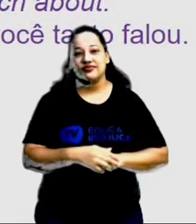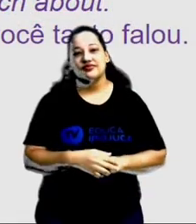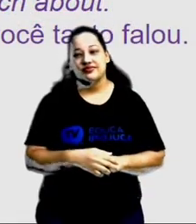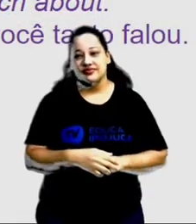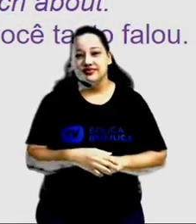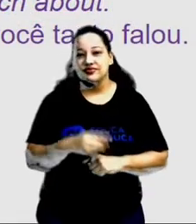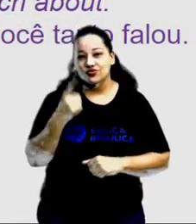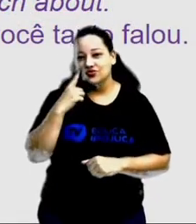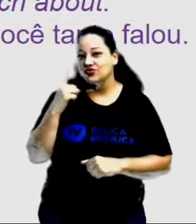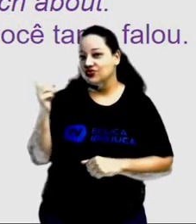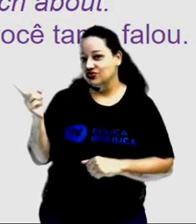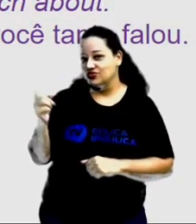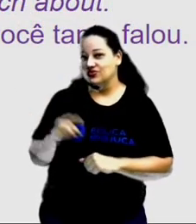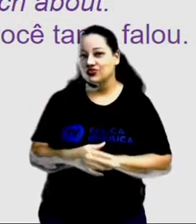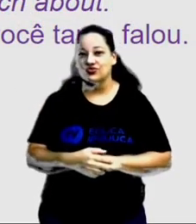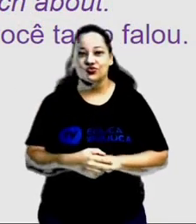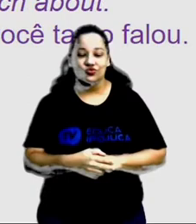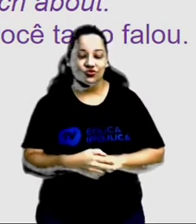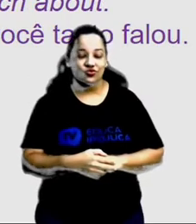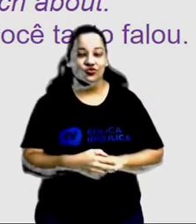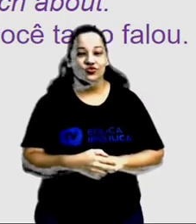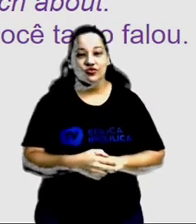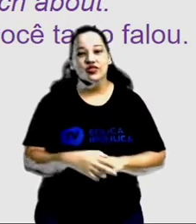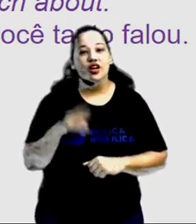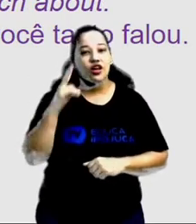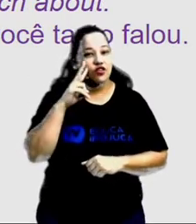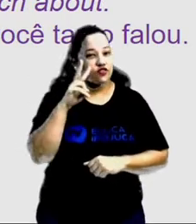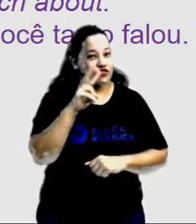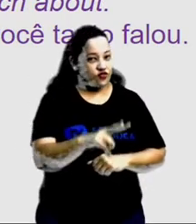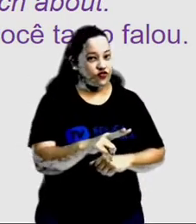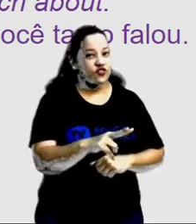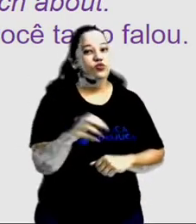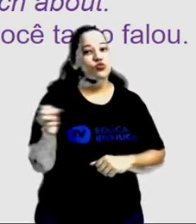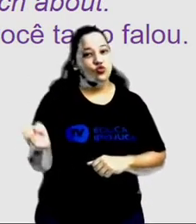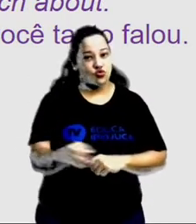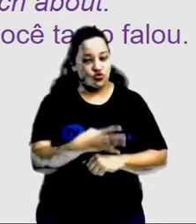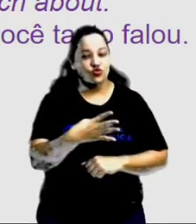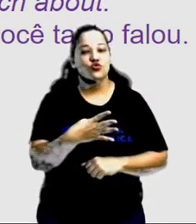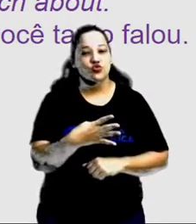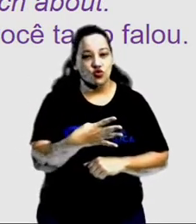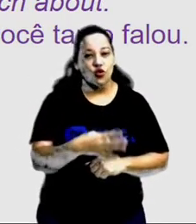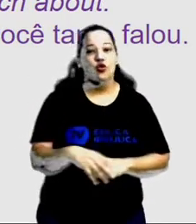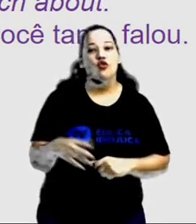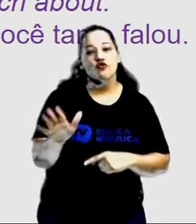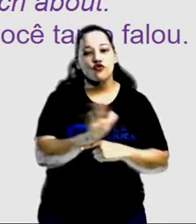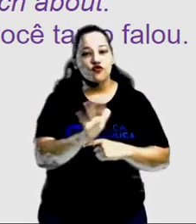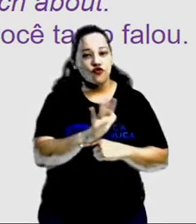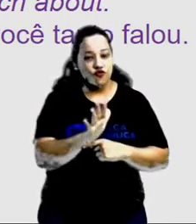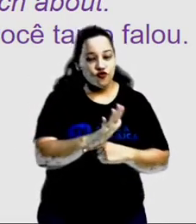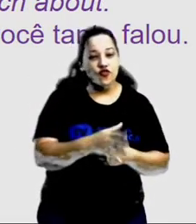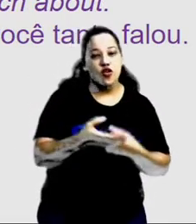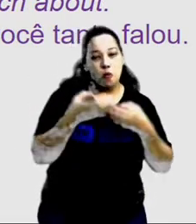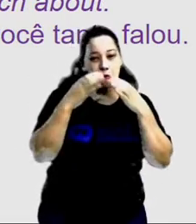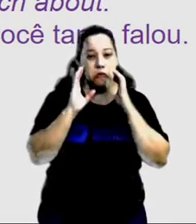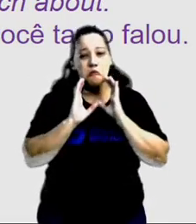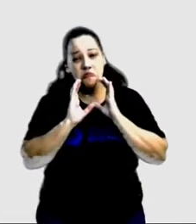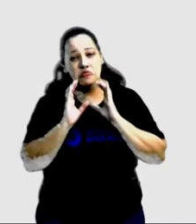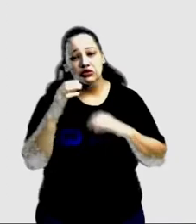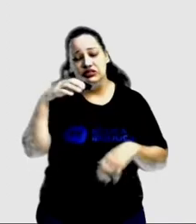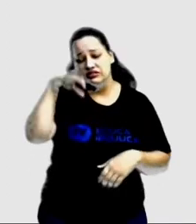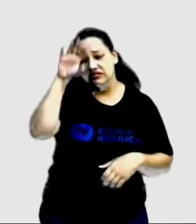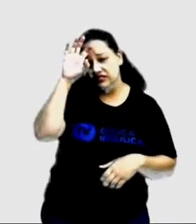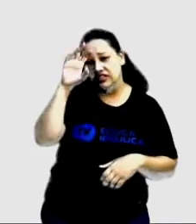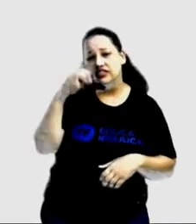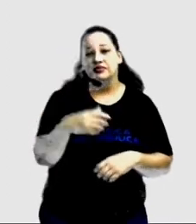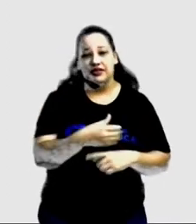you talked so much about. Vimos aquele novo drama da Netflix sobre o qual você falou tanto.